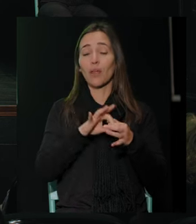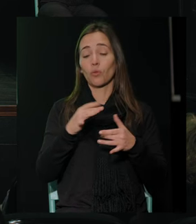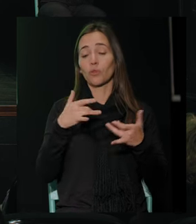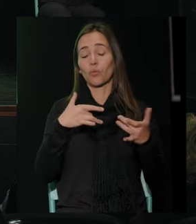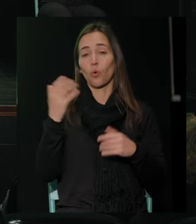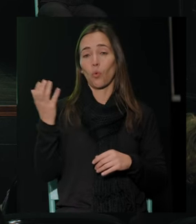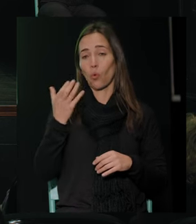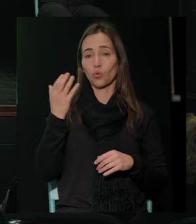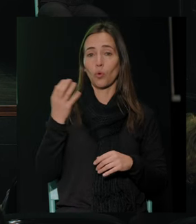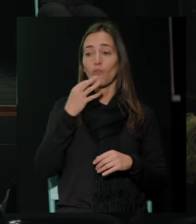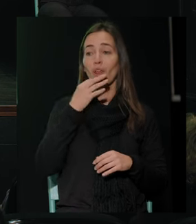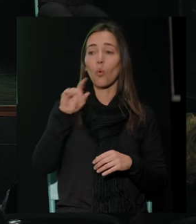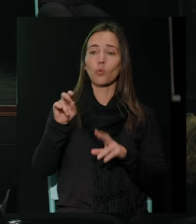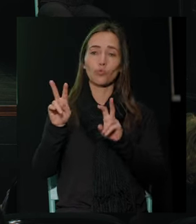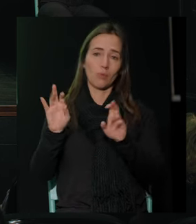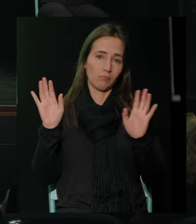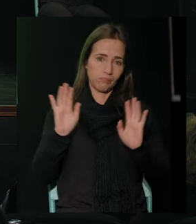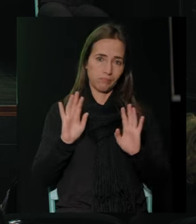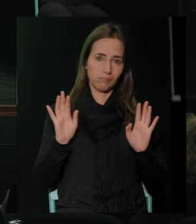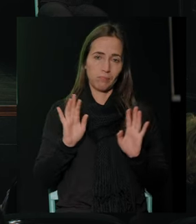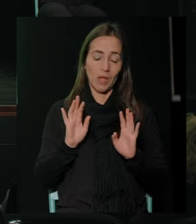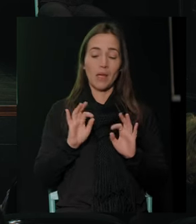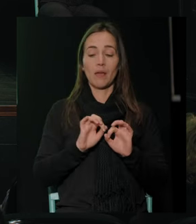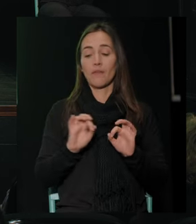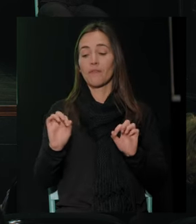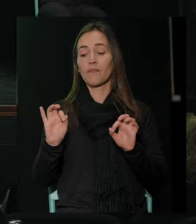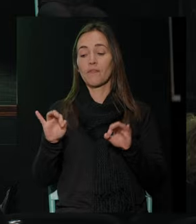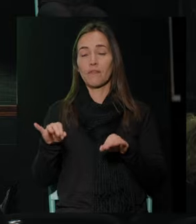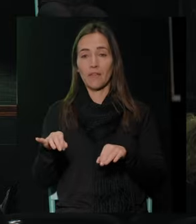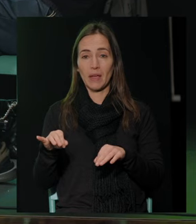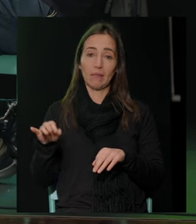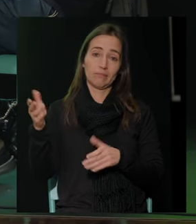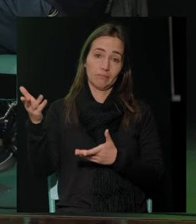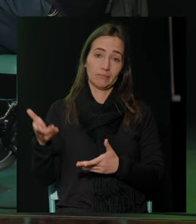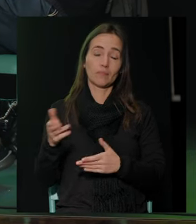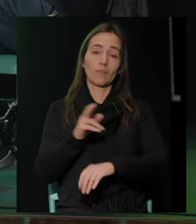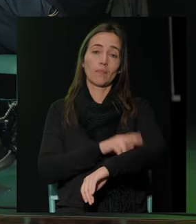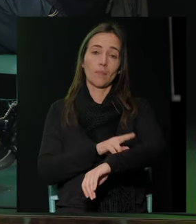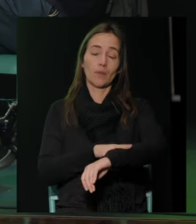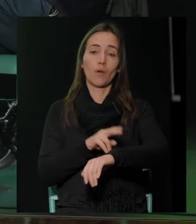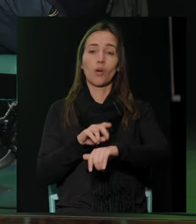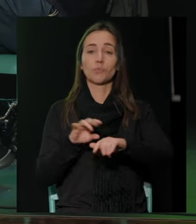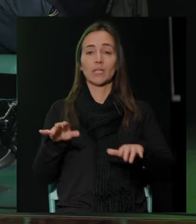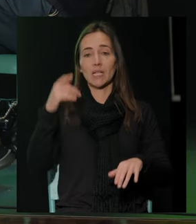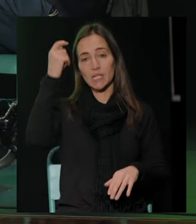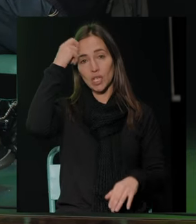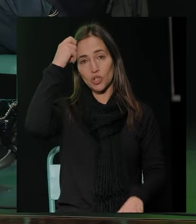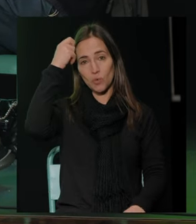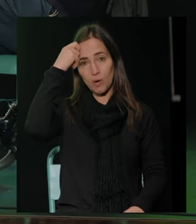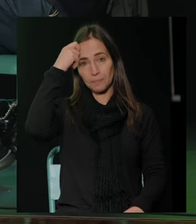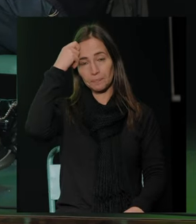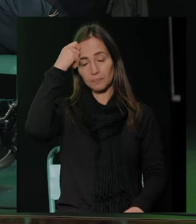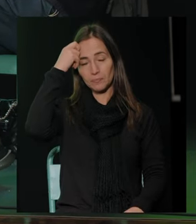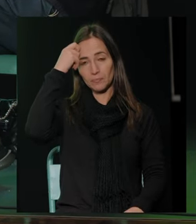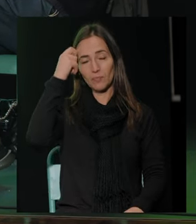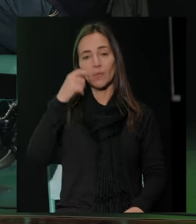cultura, portanto não vou entrar por outros territórios. E no fim, tendo lá uma administradora do Hospital de São João,